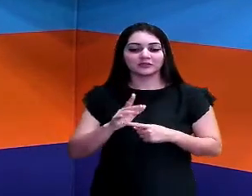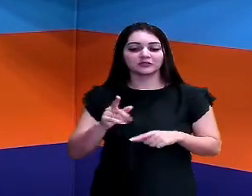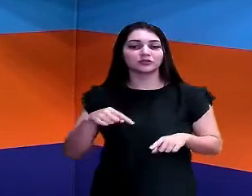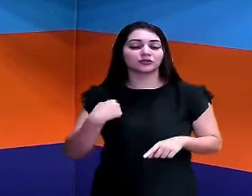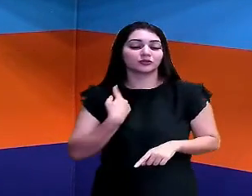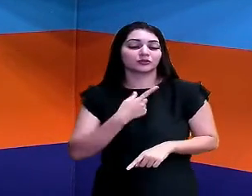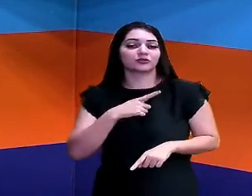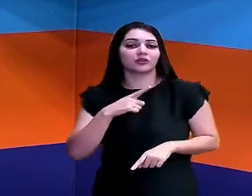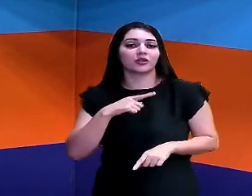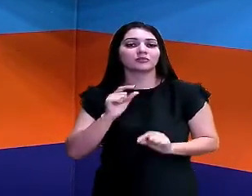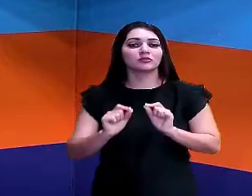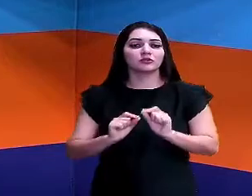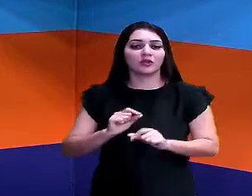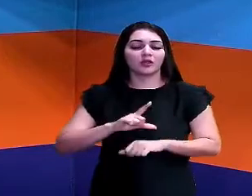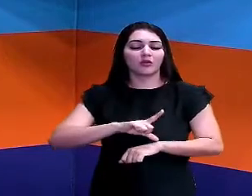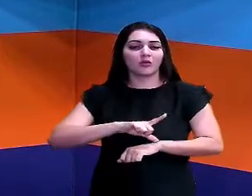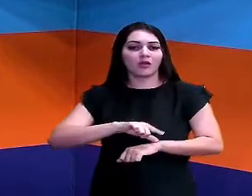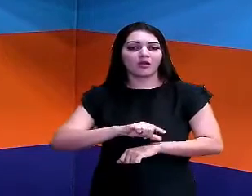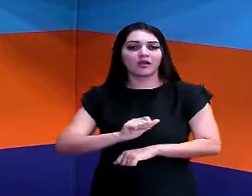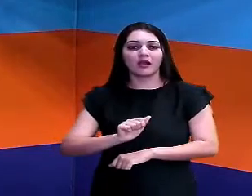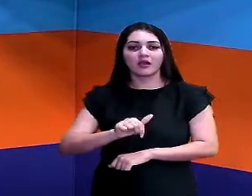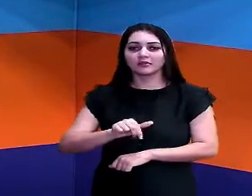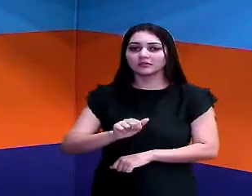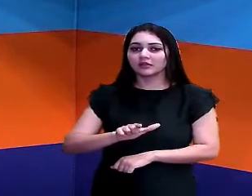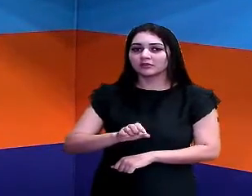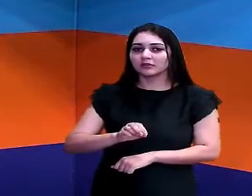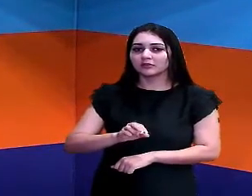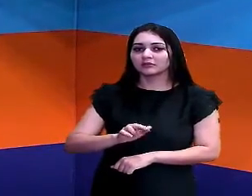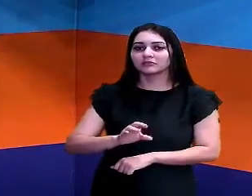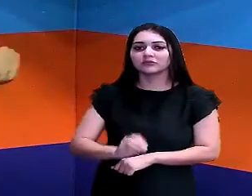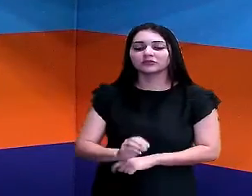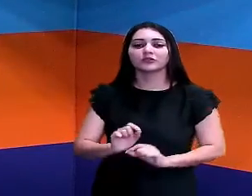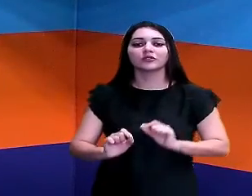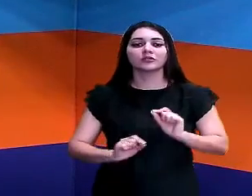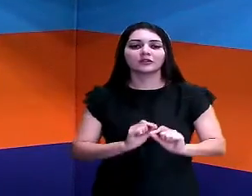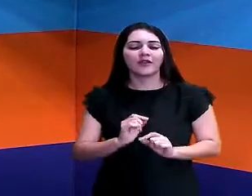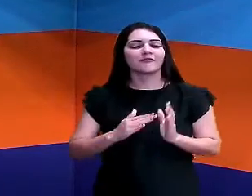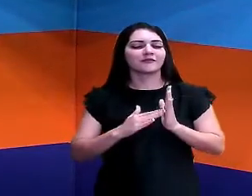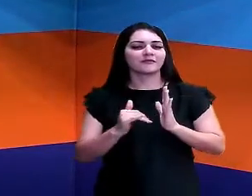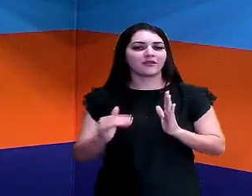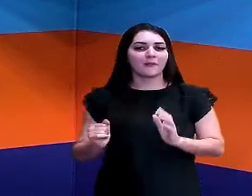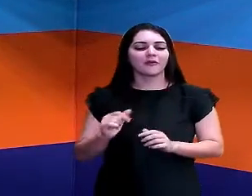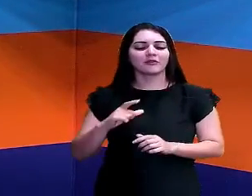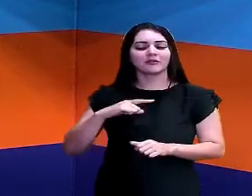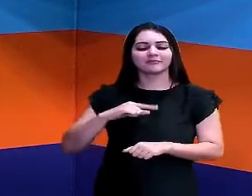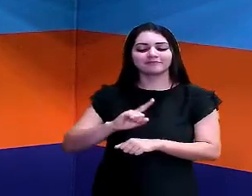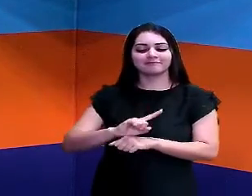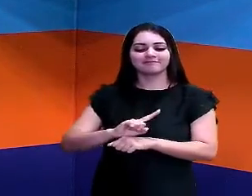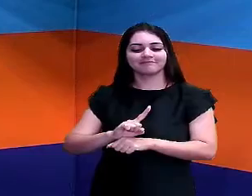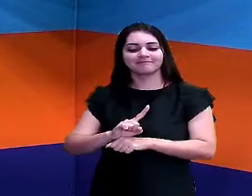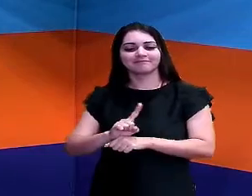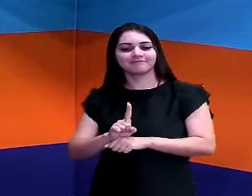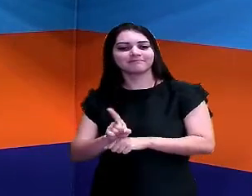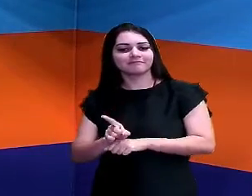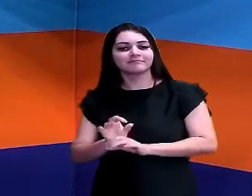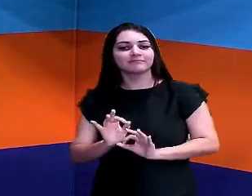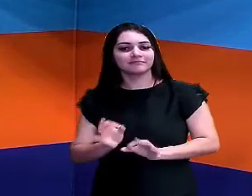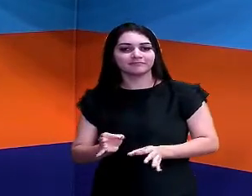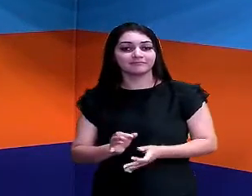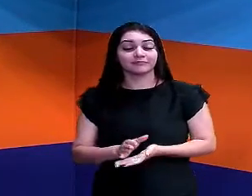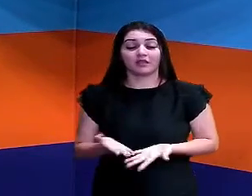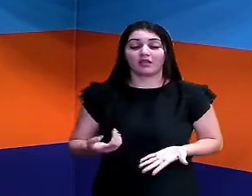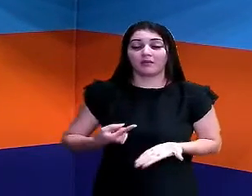os relógios analógicos, tá certo? Que é aquele famoso reloginho de ponteiro, tá bom?